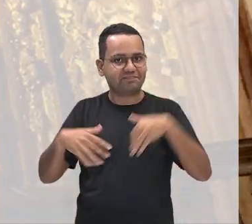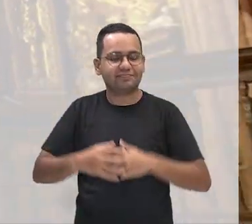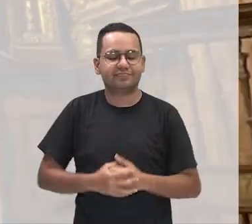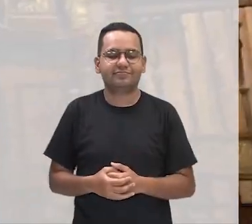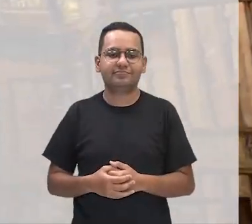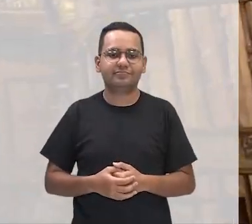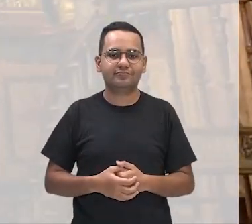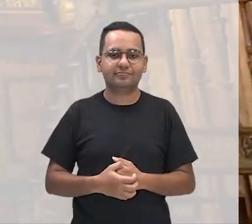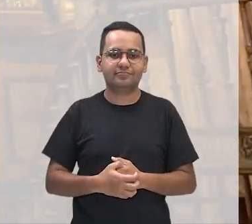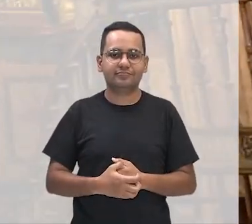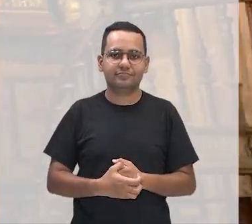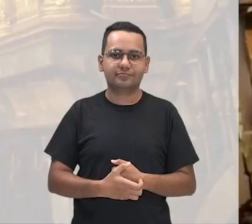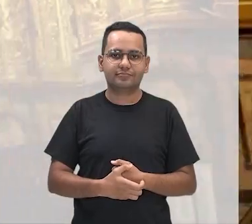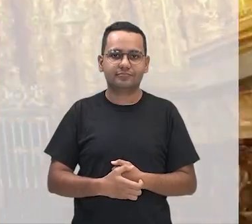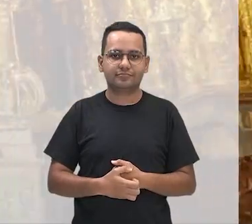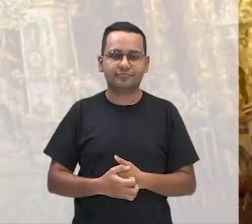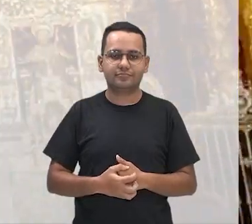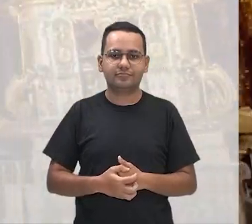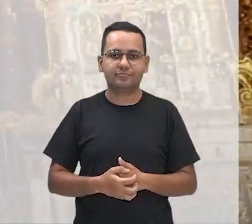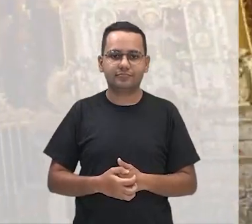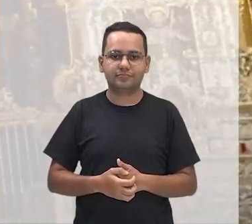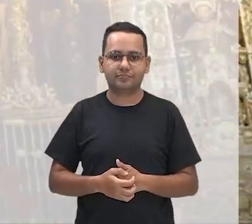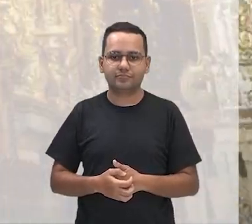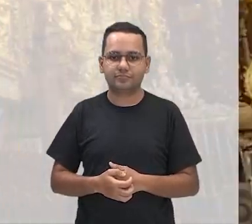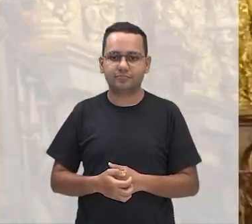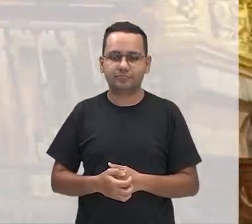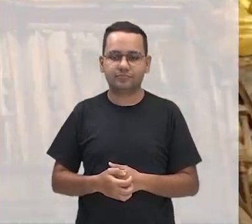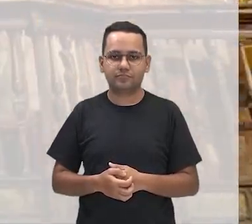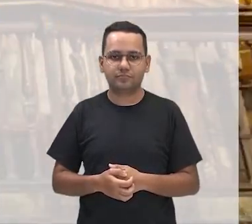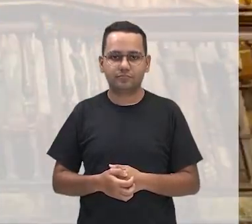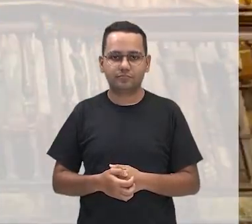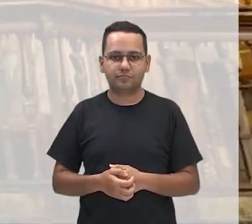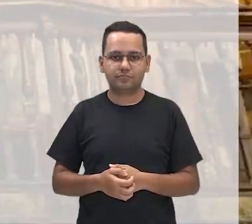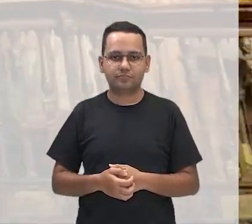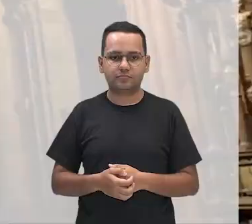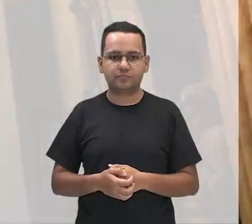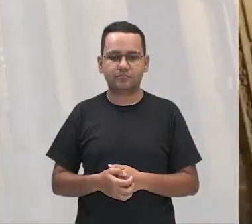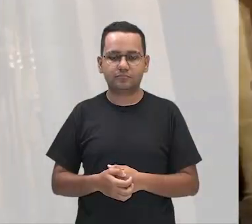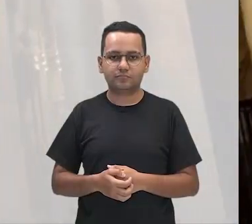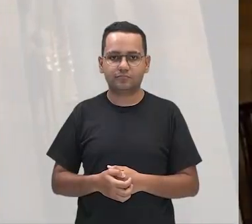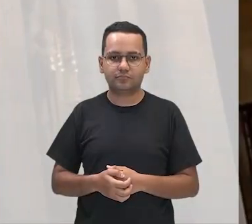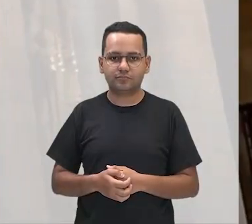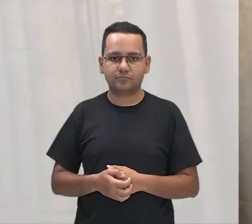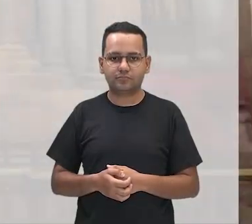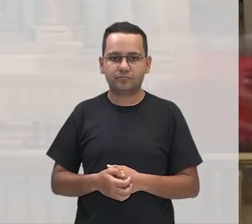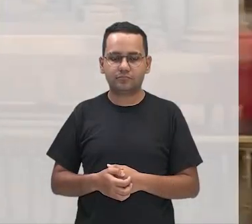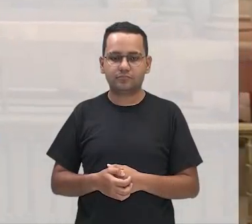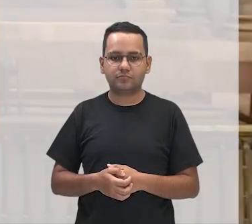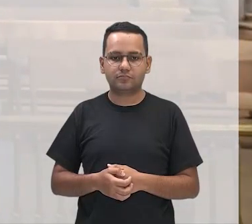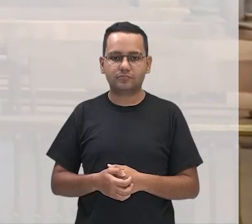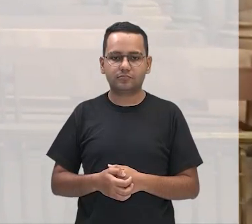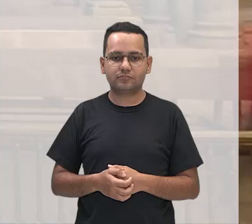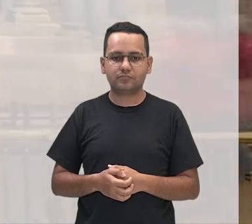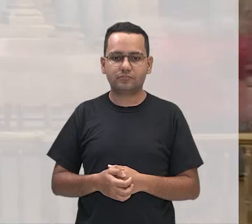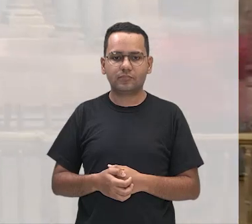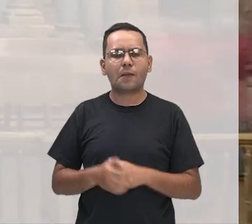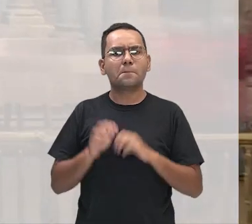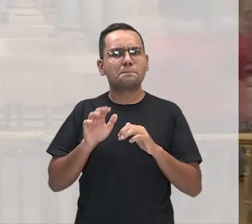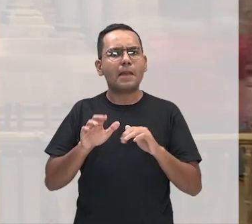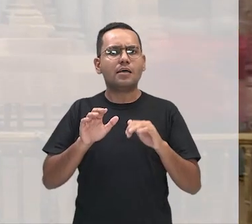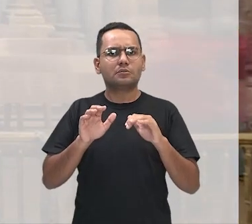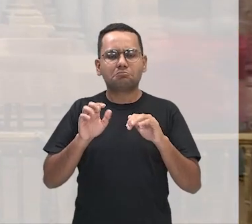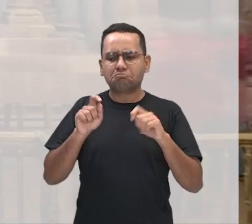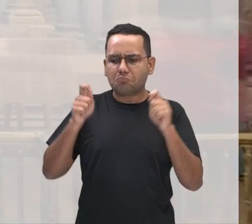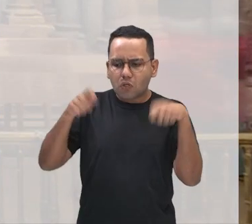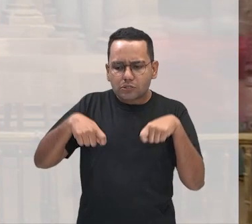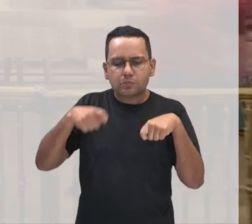da catedral. Então, através da tecnologia, a gente pode fazer essas visitas